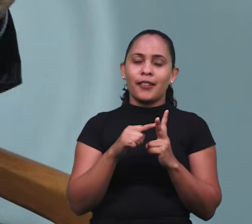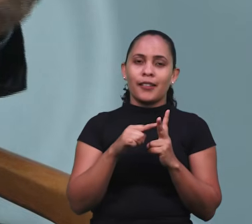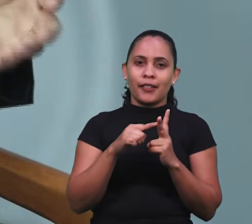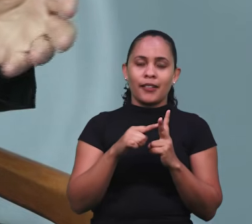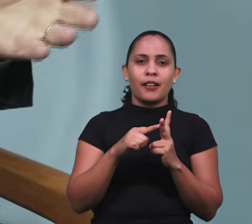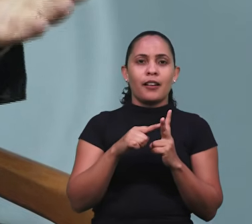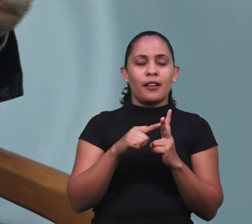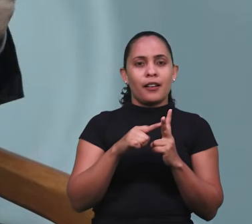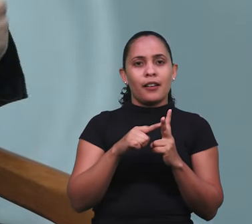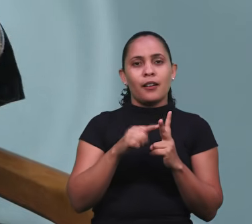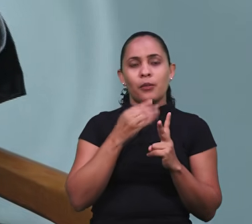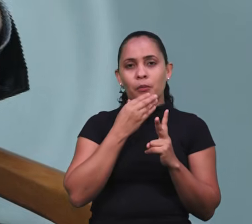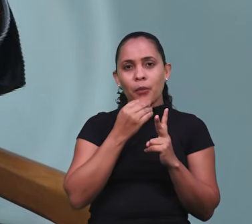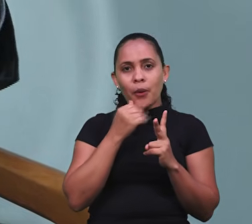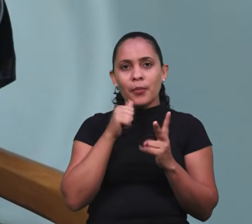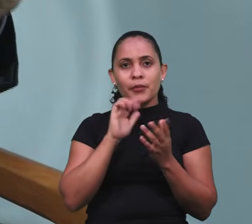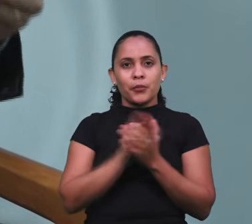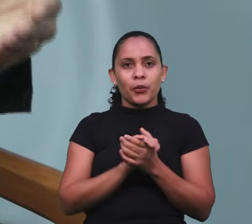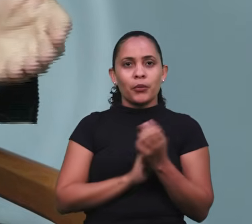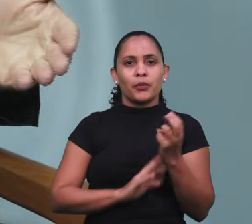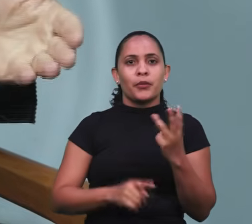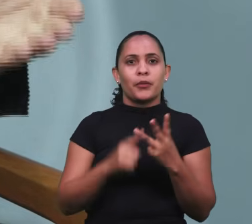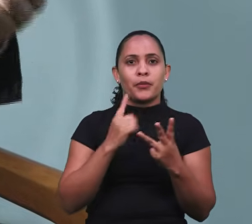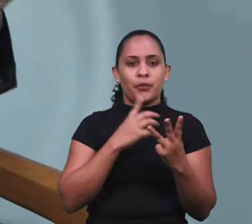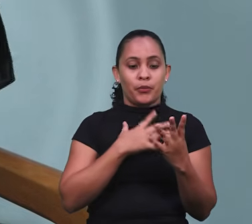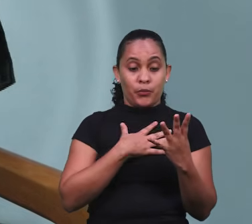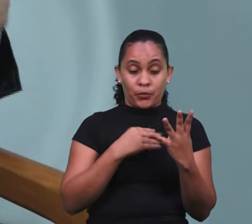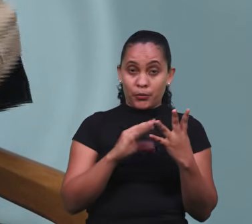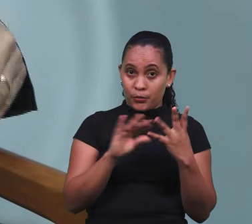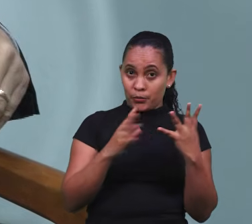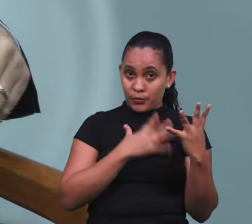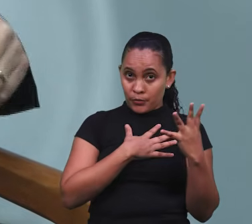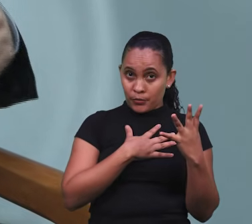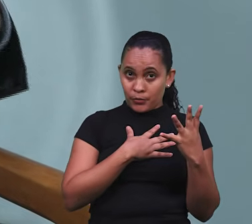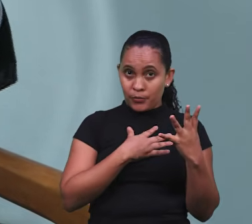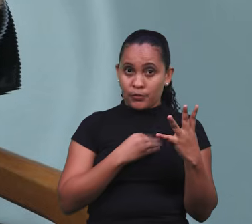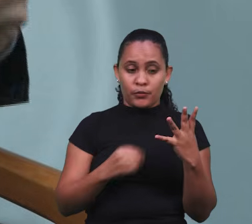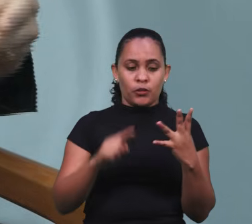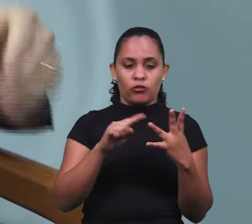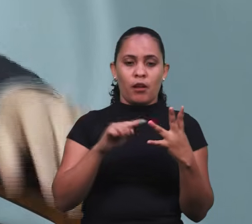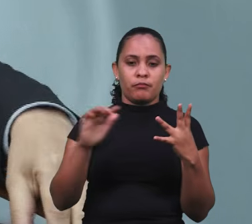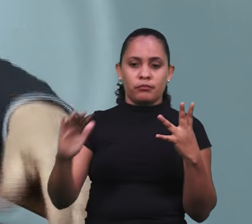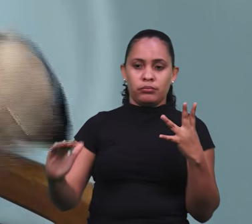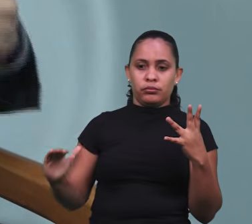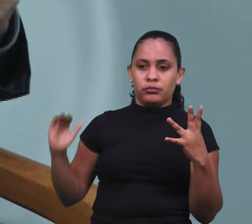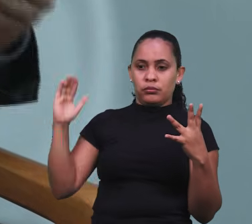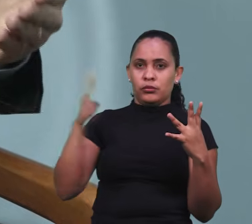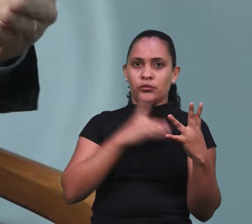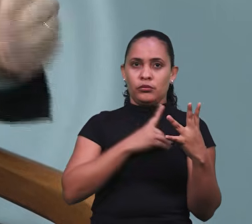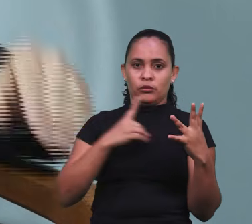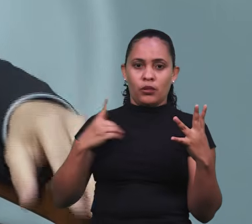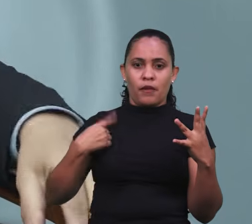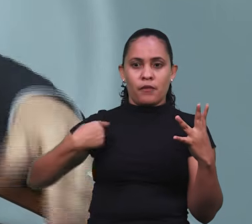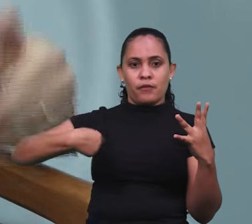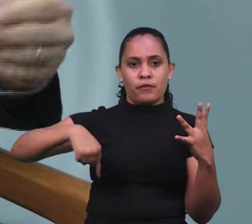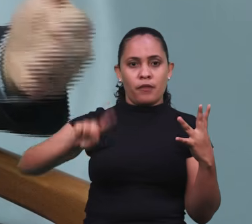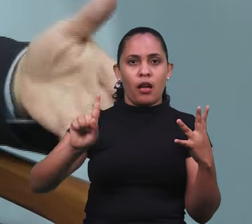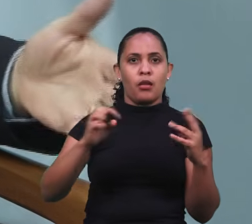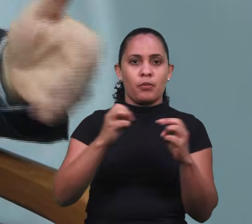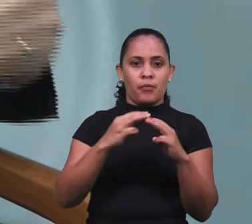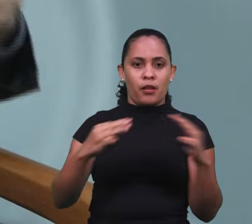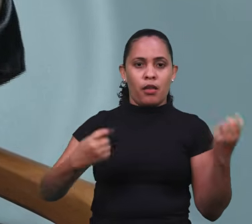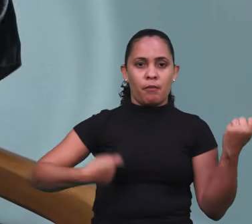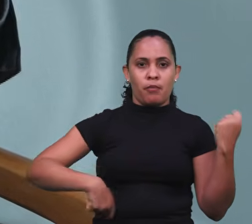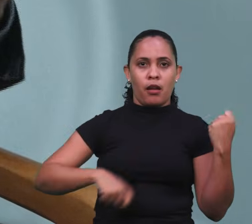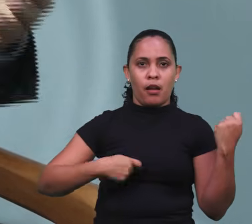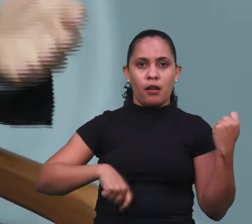irmão Neto, sua esposa, toda uma família. O filho, 2 filhos, um filho já mais velho, é